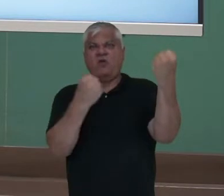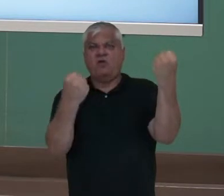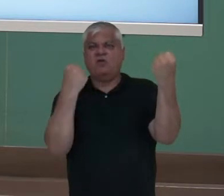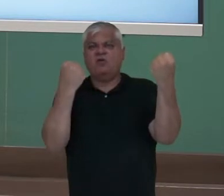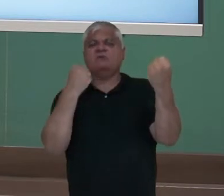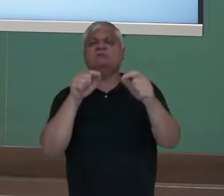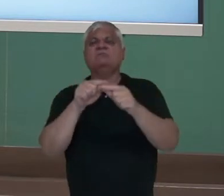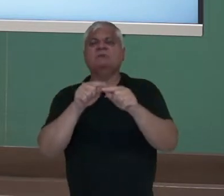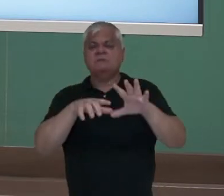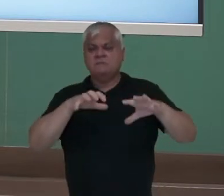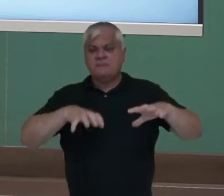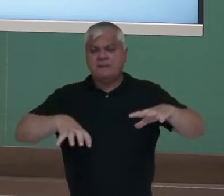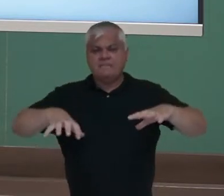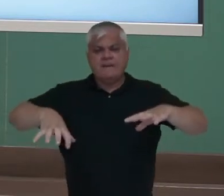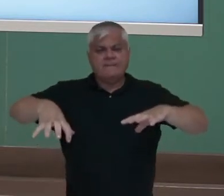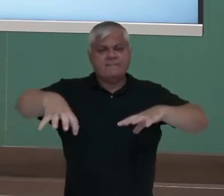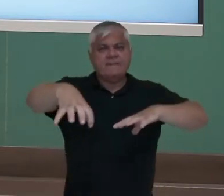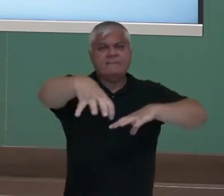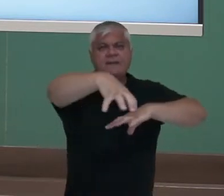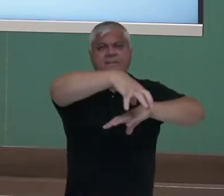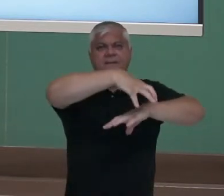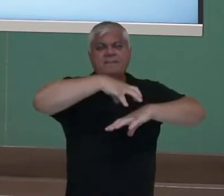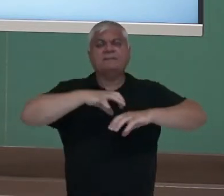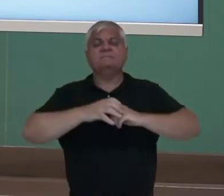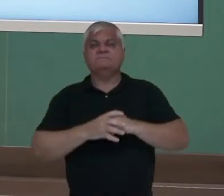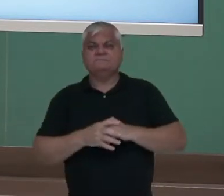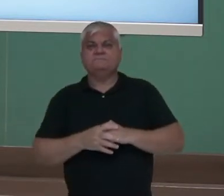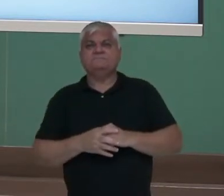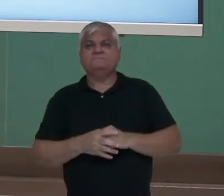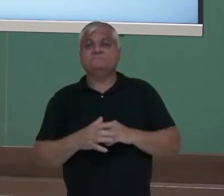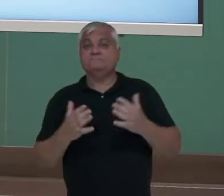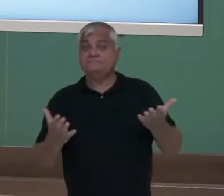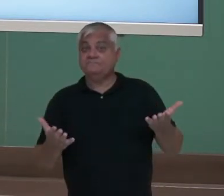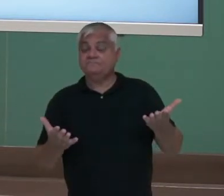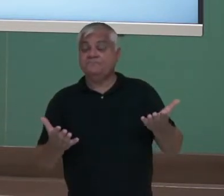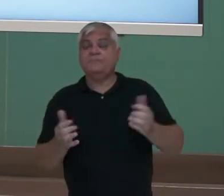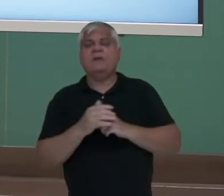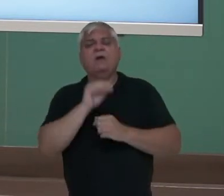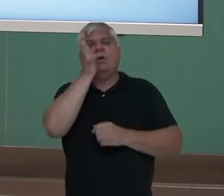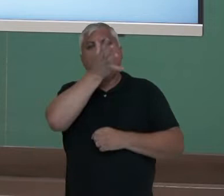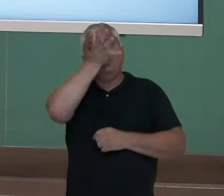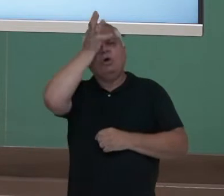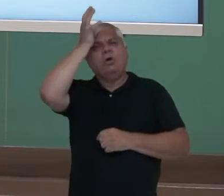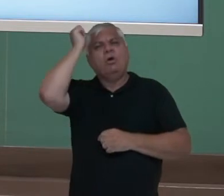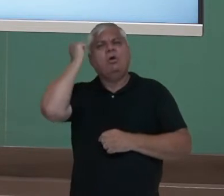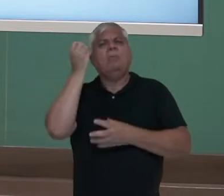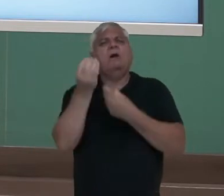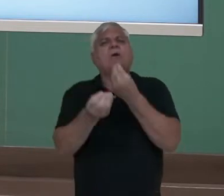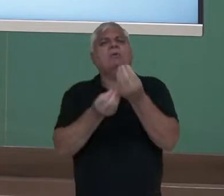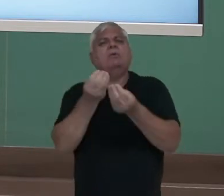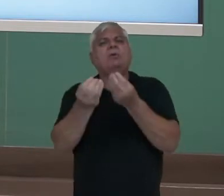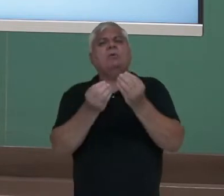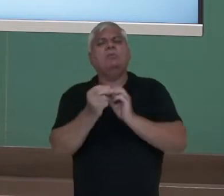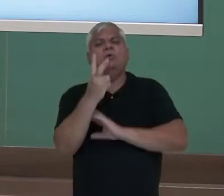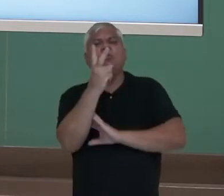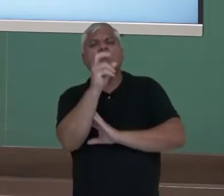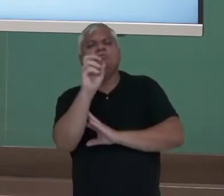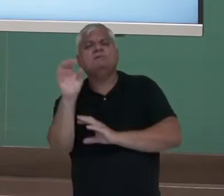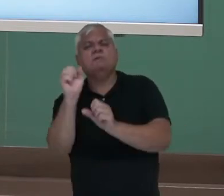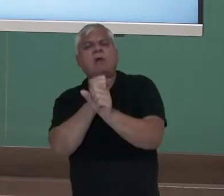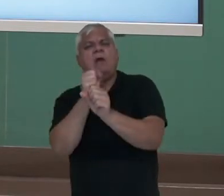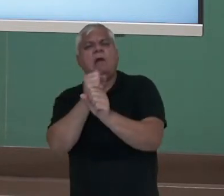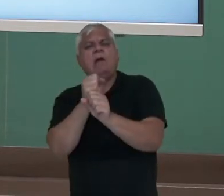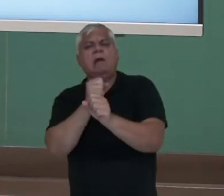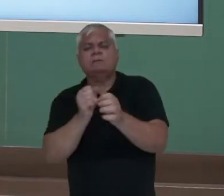suas províncias, sobretudo as mais distantes. Como Roma consolidou por cerca de 200 anos